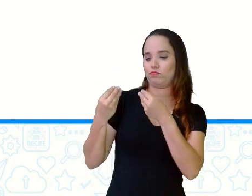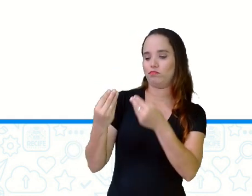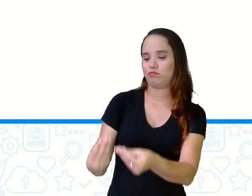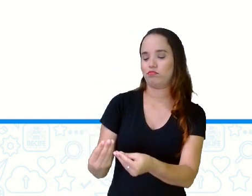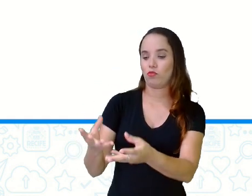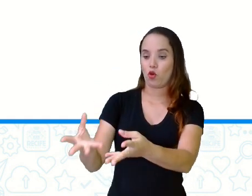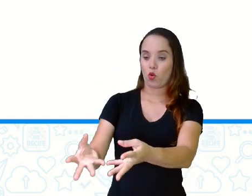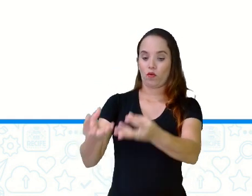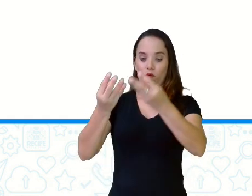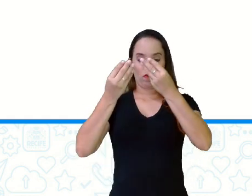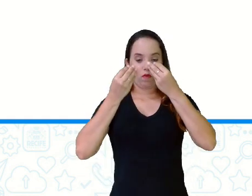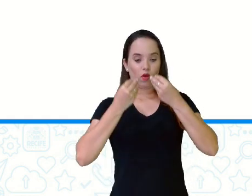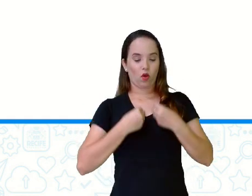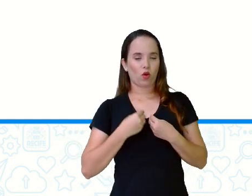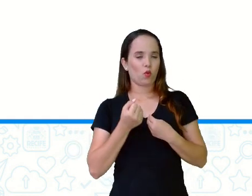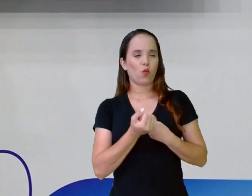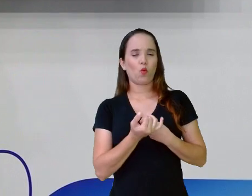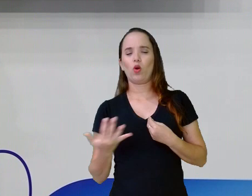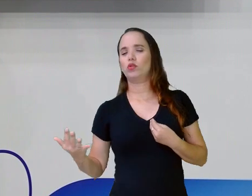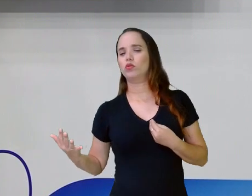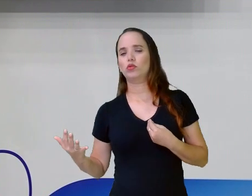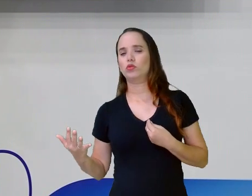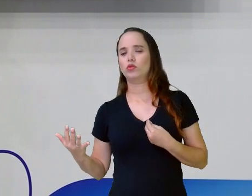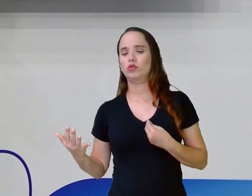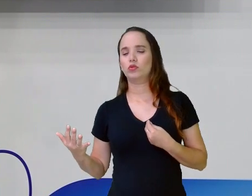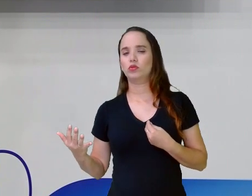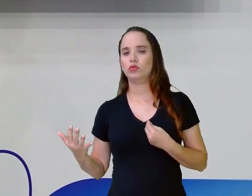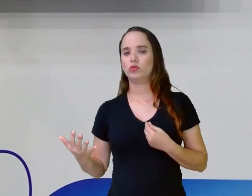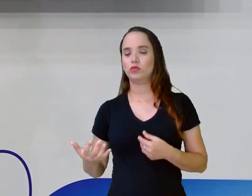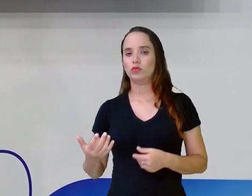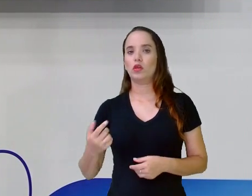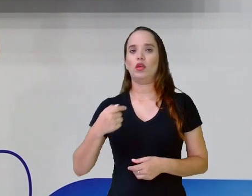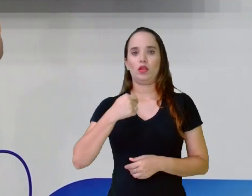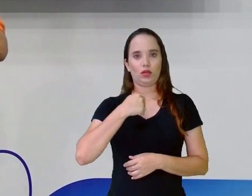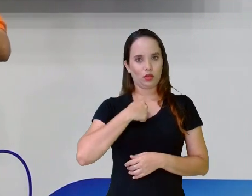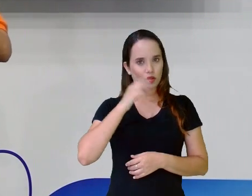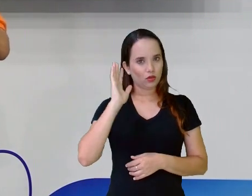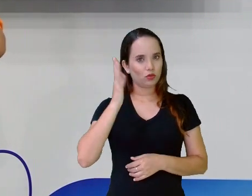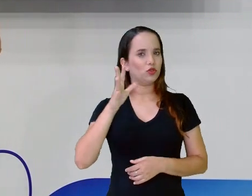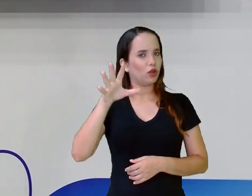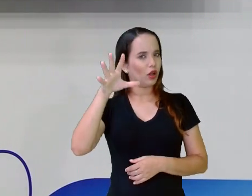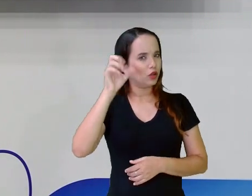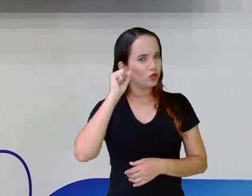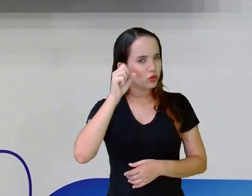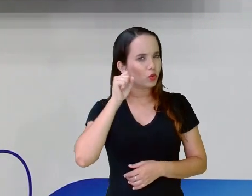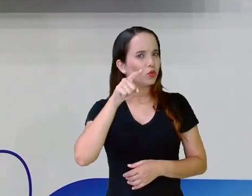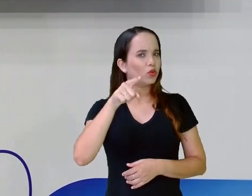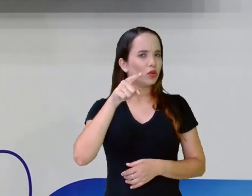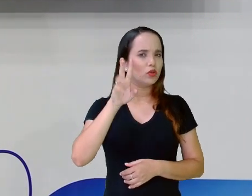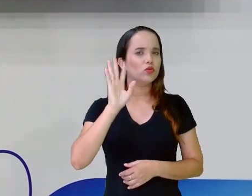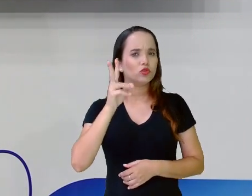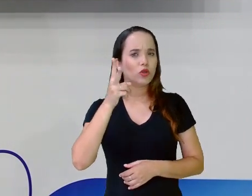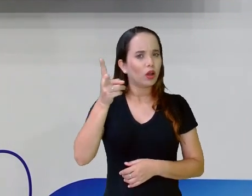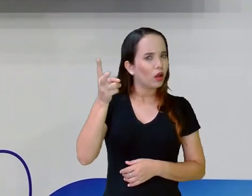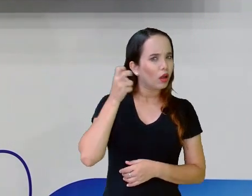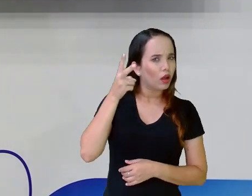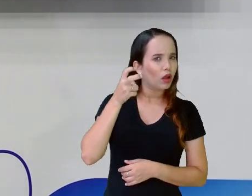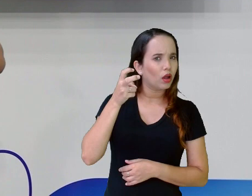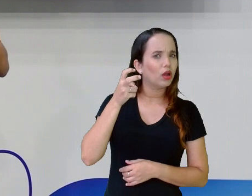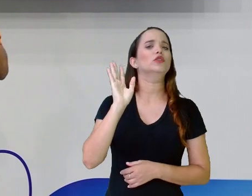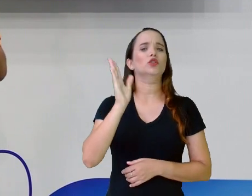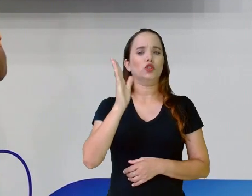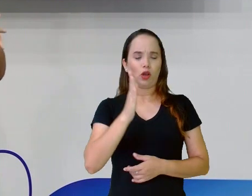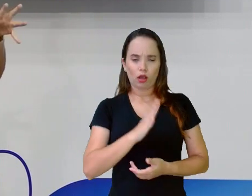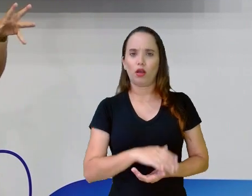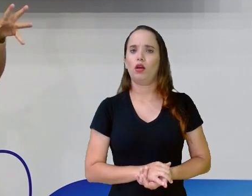foi igual a... Quanto foi que ele recebeu? Eu já escutei uma resposta daqui.